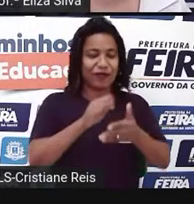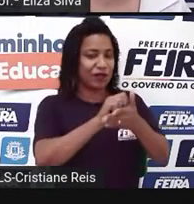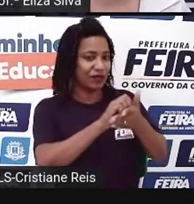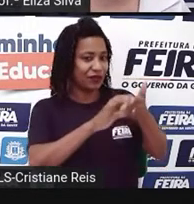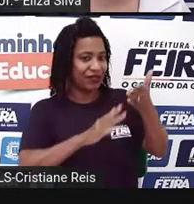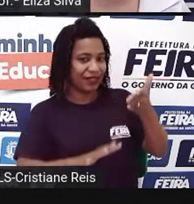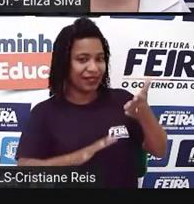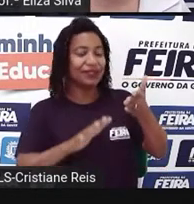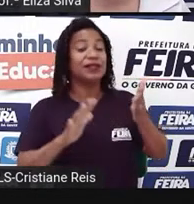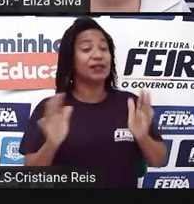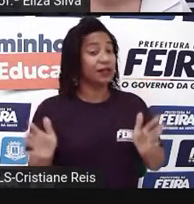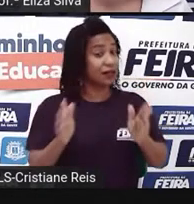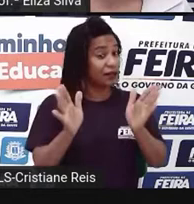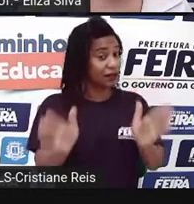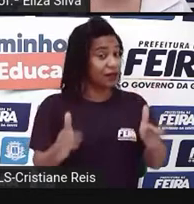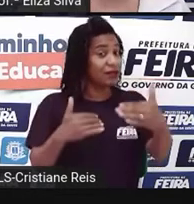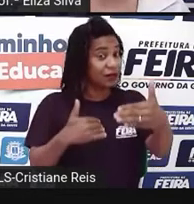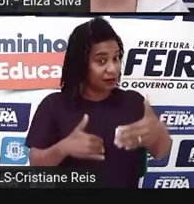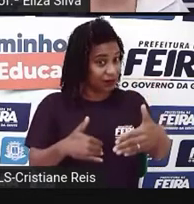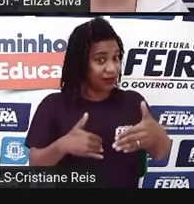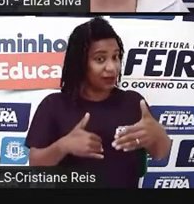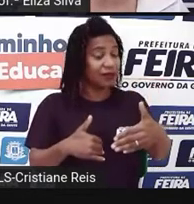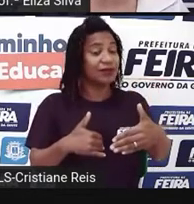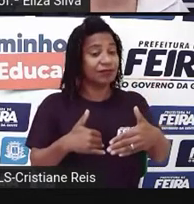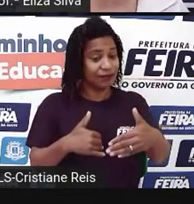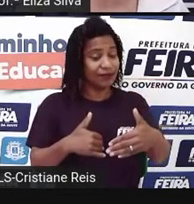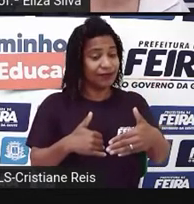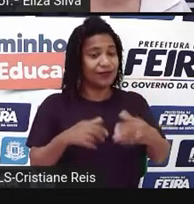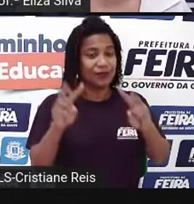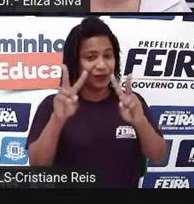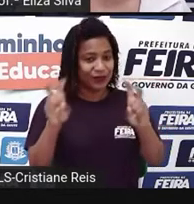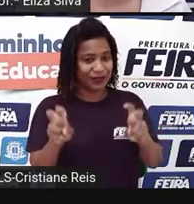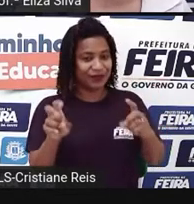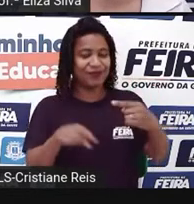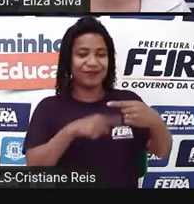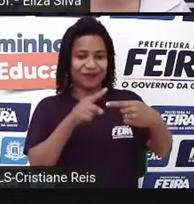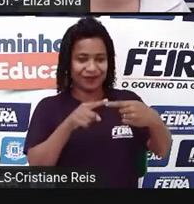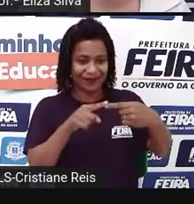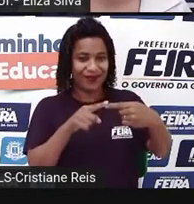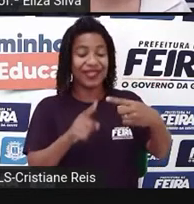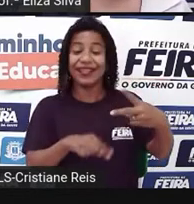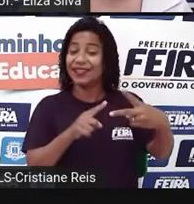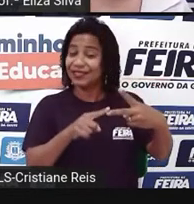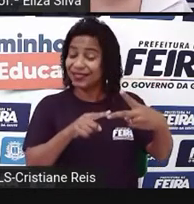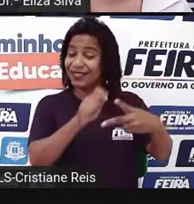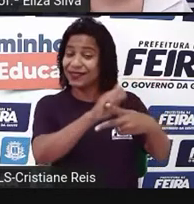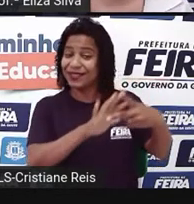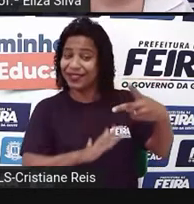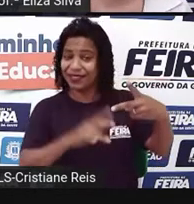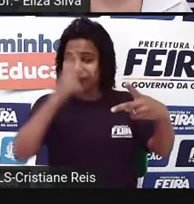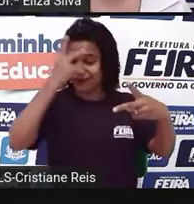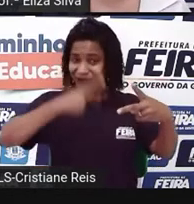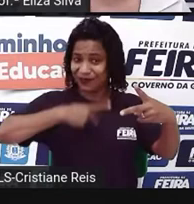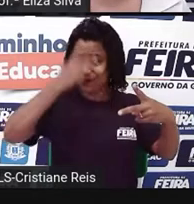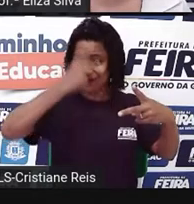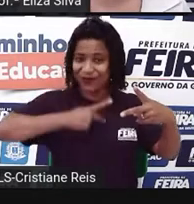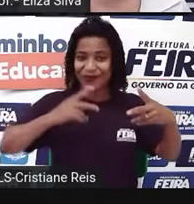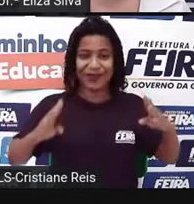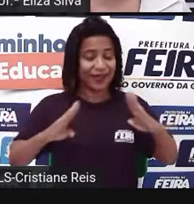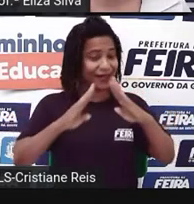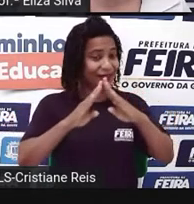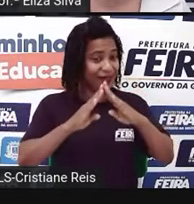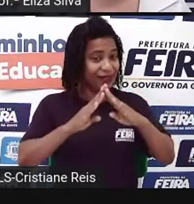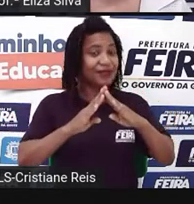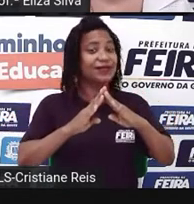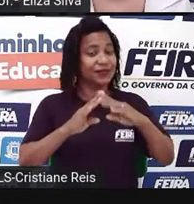Class Exercise. Se a atividade for em casa, Homework. E aquelas doubts, aquelas dúvidas